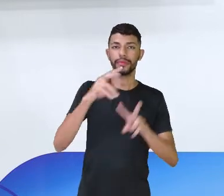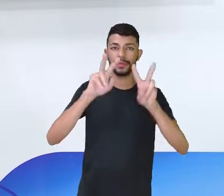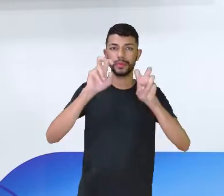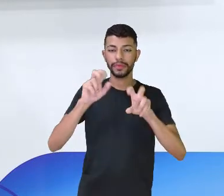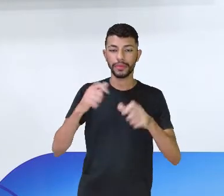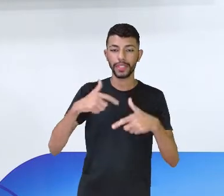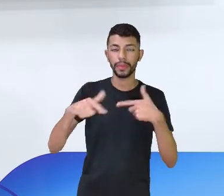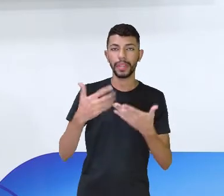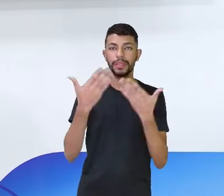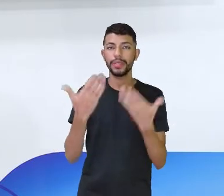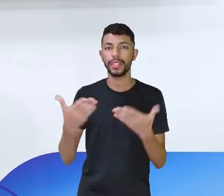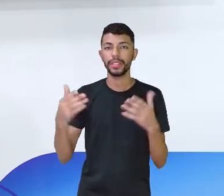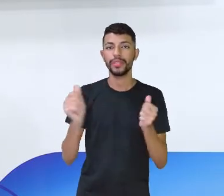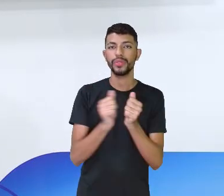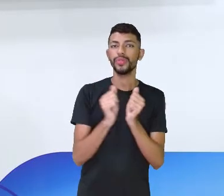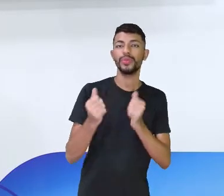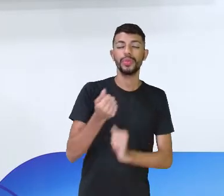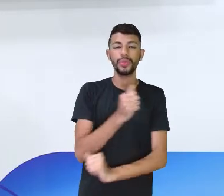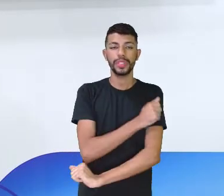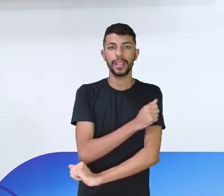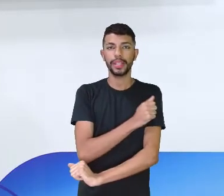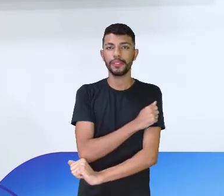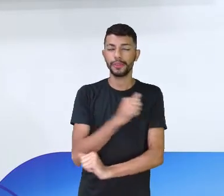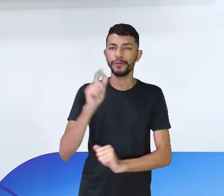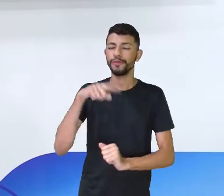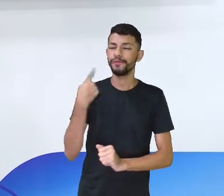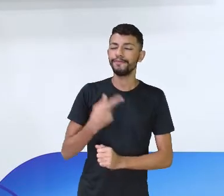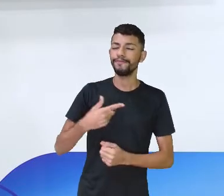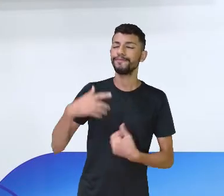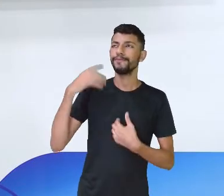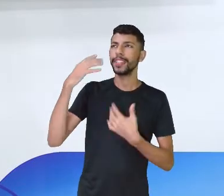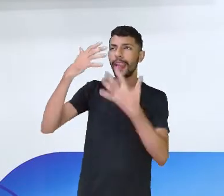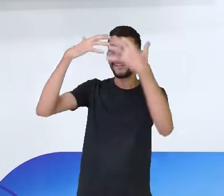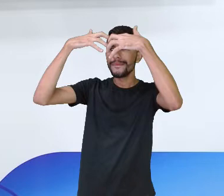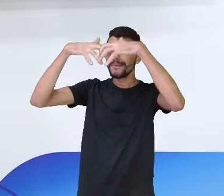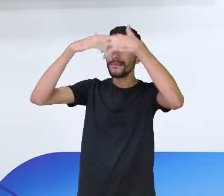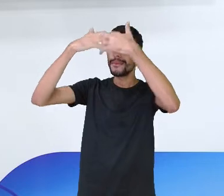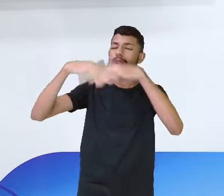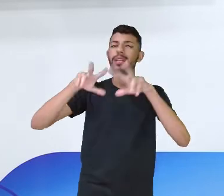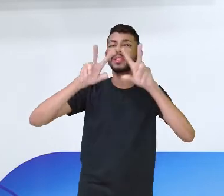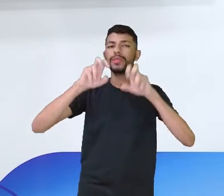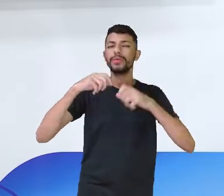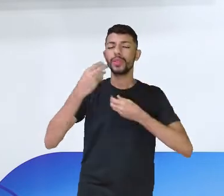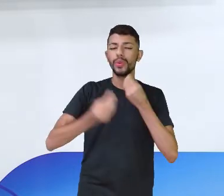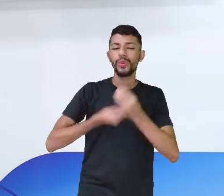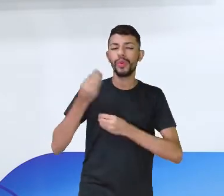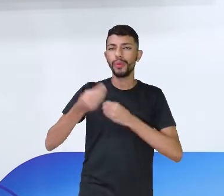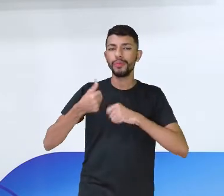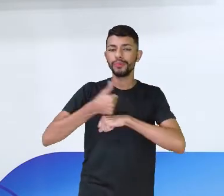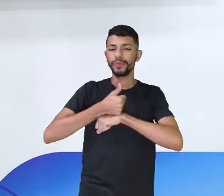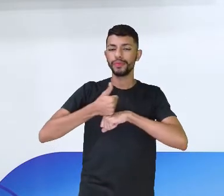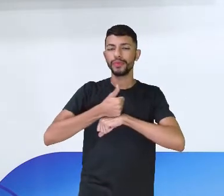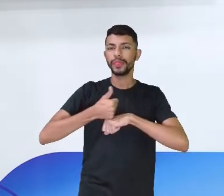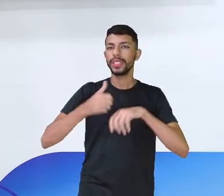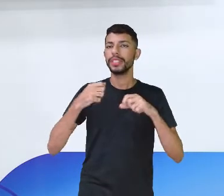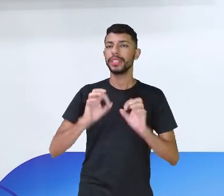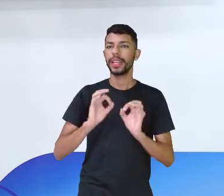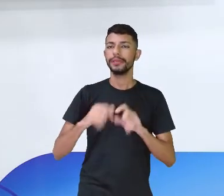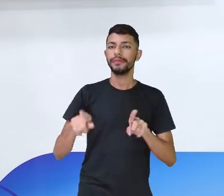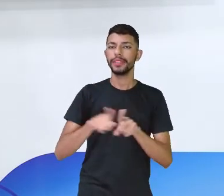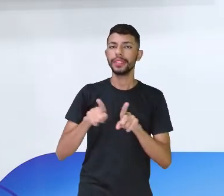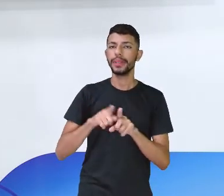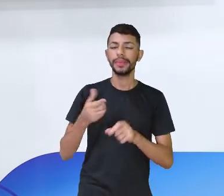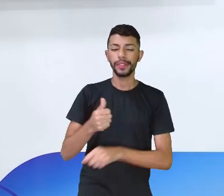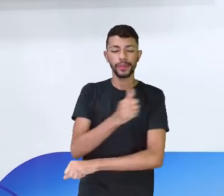trabalho que faz a gente refletir enquanto profissional, e é um trabalho que faz os estudantes crescerem, se desenvolverem enquanto pessoas, no viés